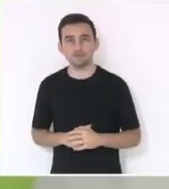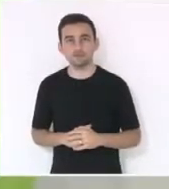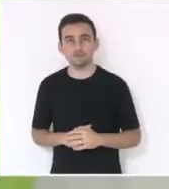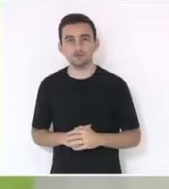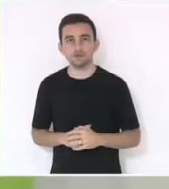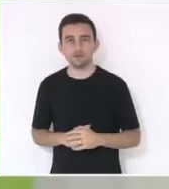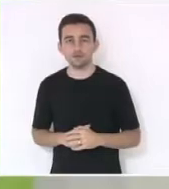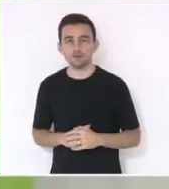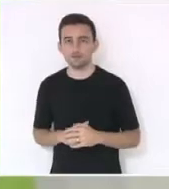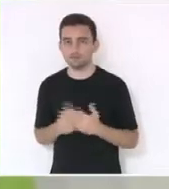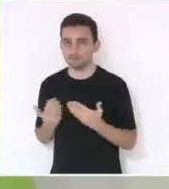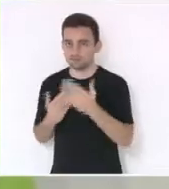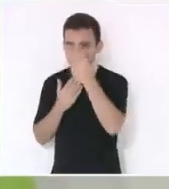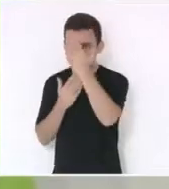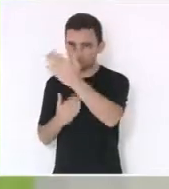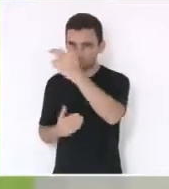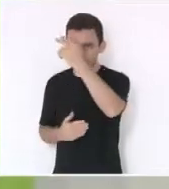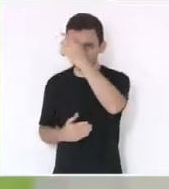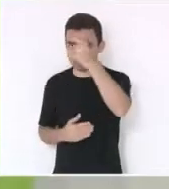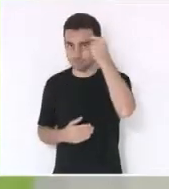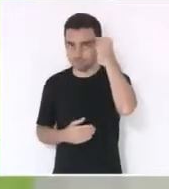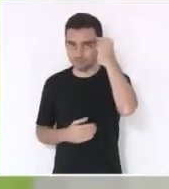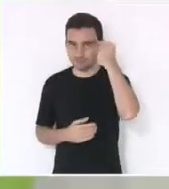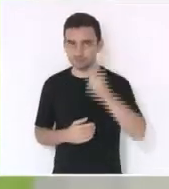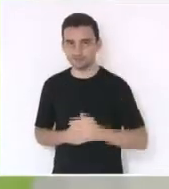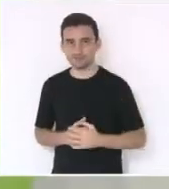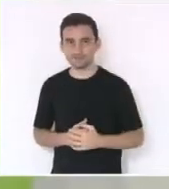Dirce, presidente Dirce,